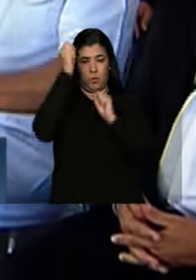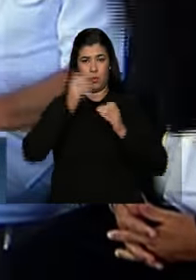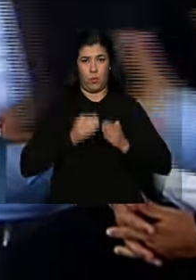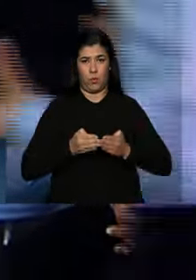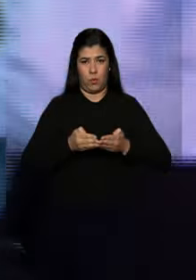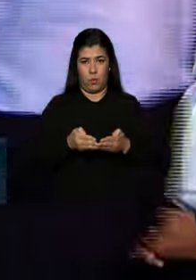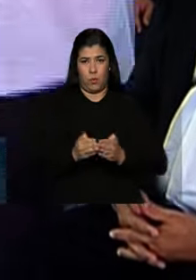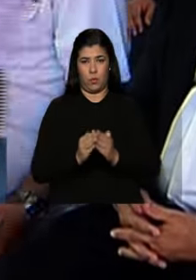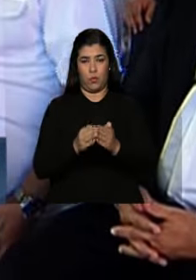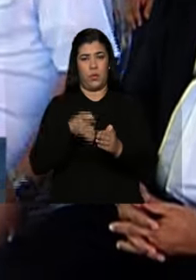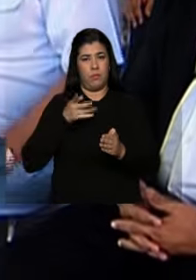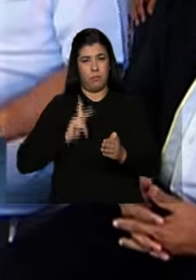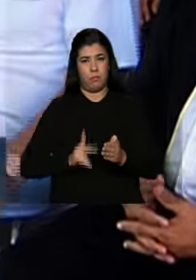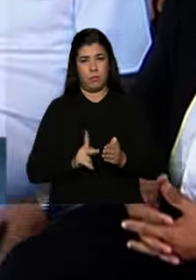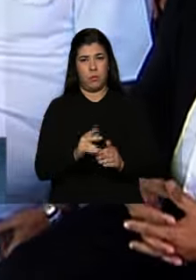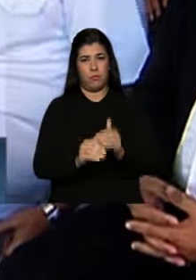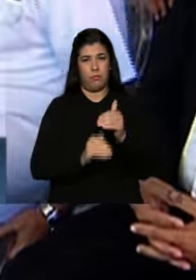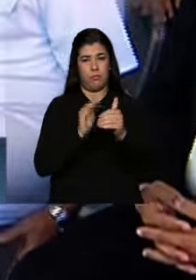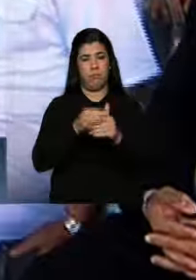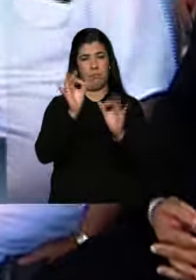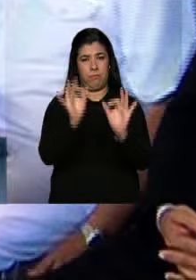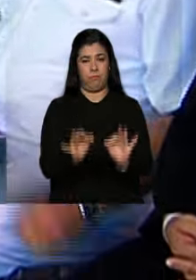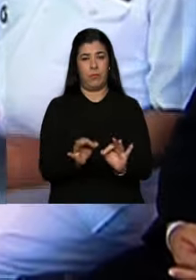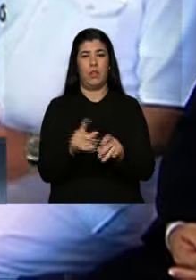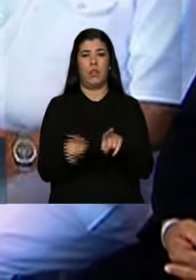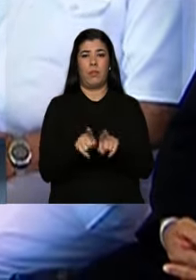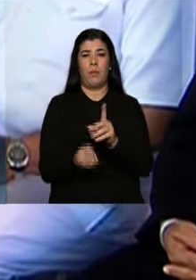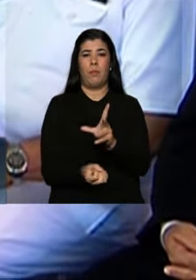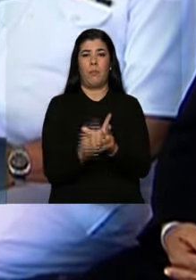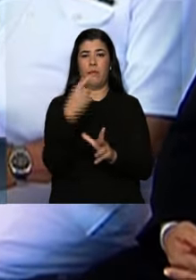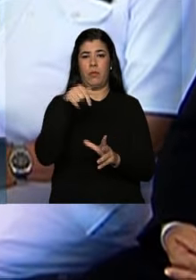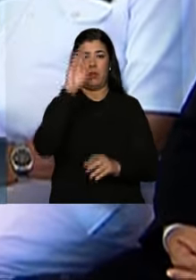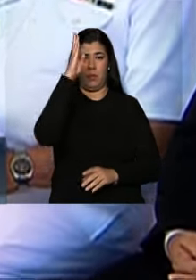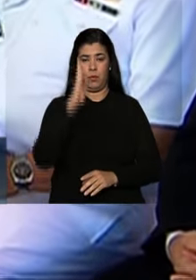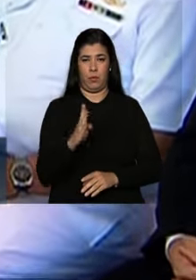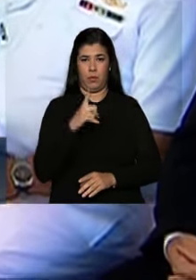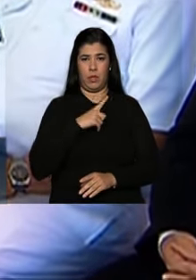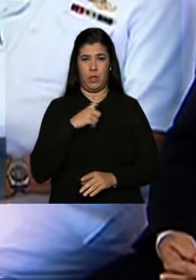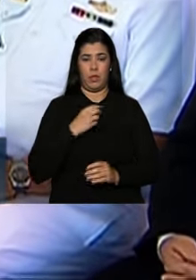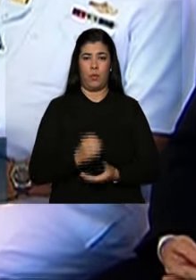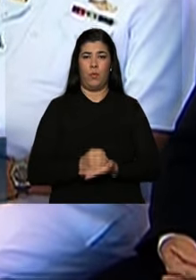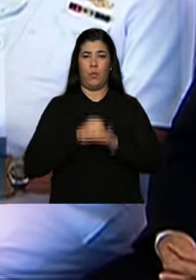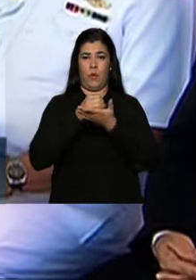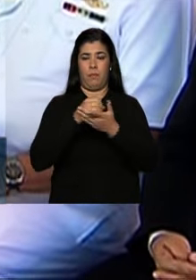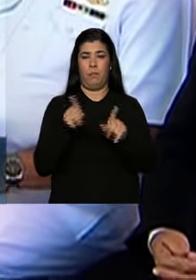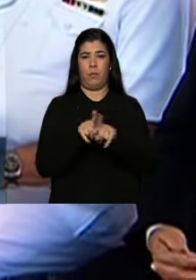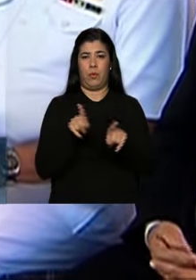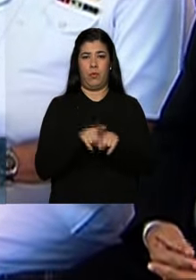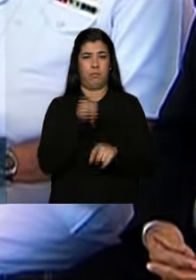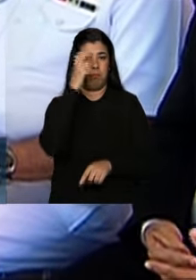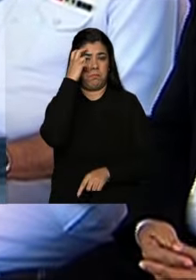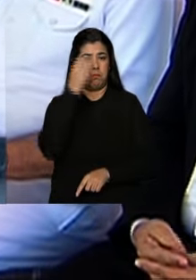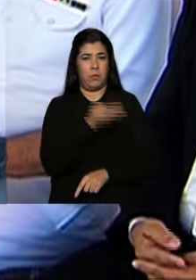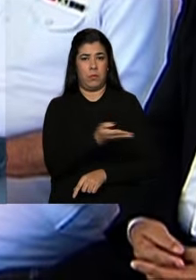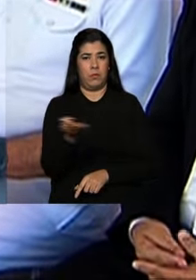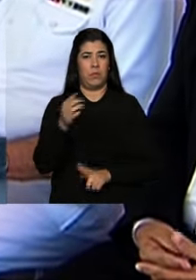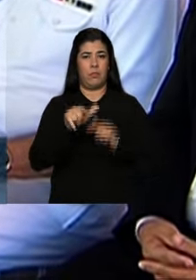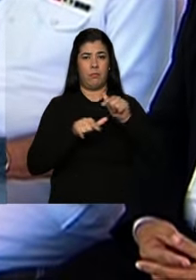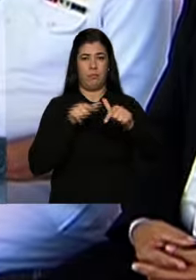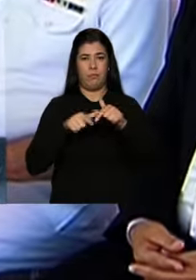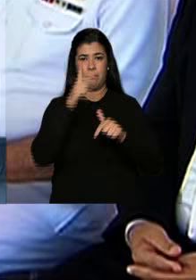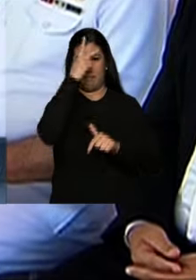brasileira continua avançando no rumo certo, produzindo no Brasil, com a força e o talento dos trabalhadores